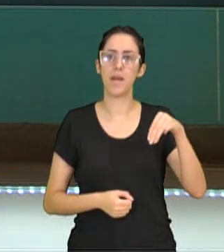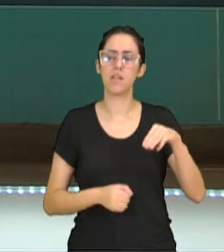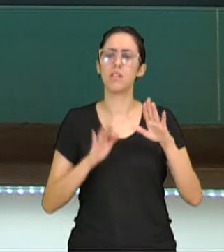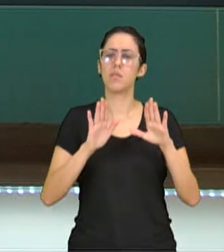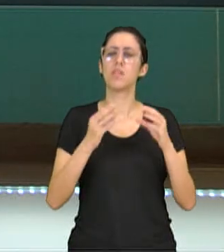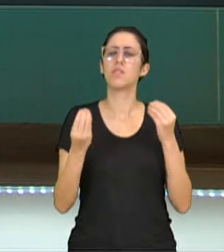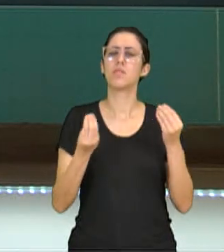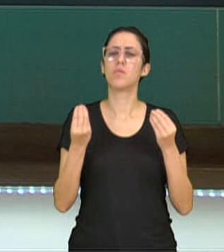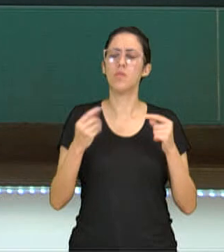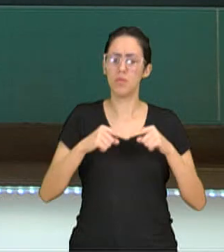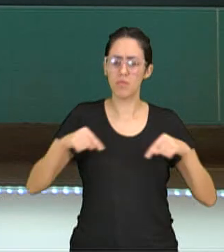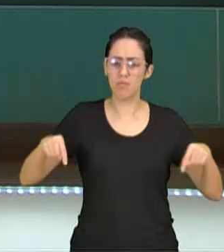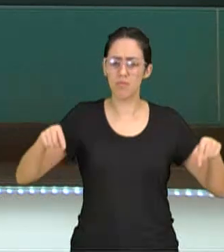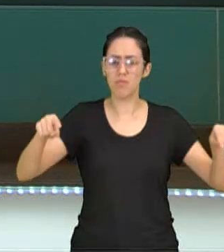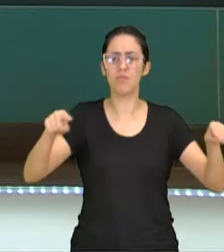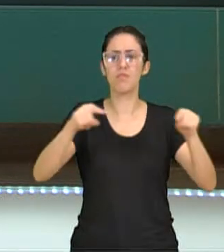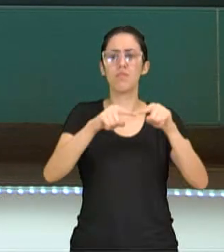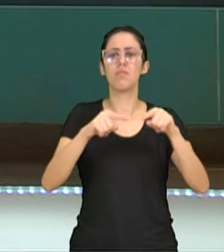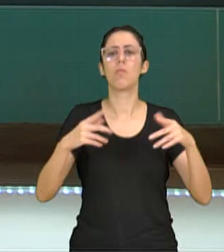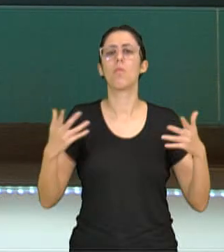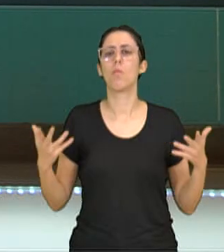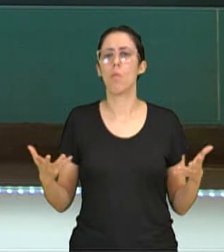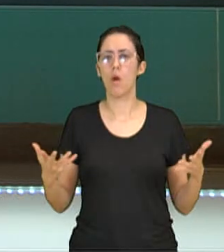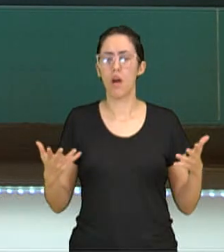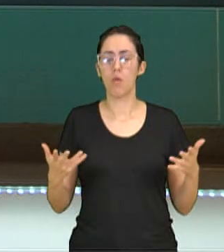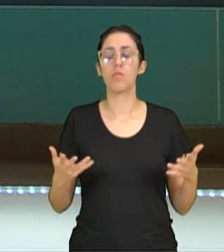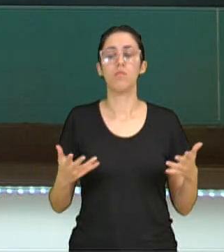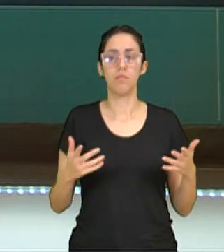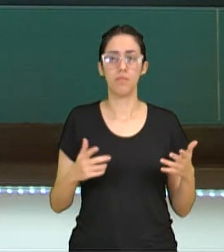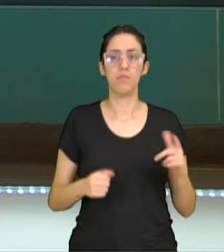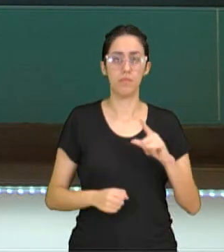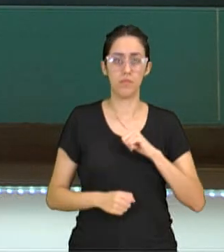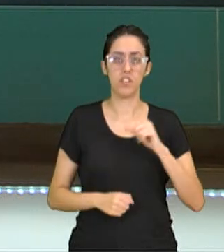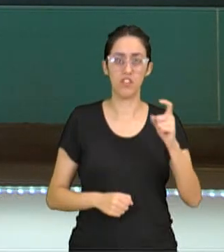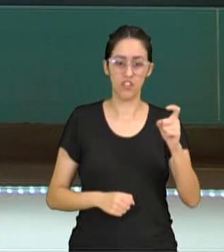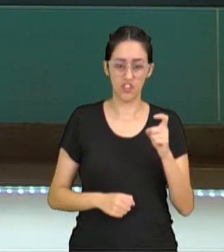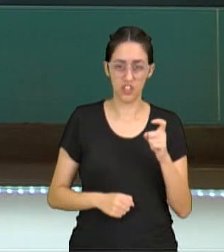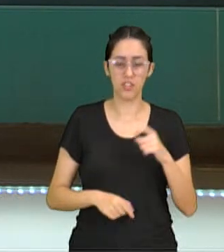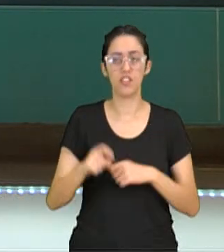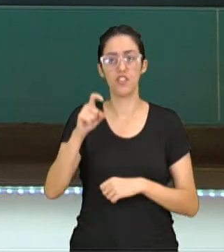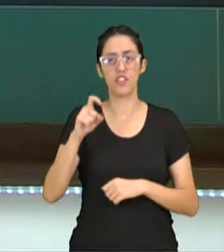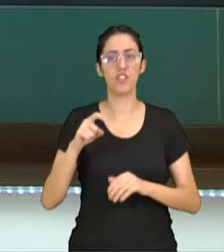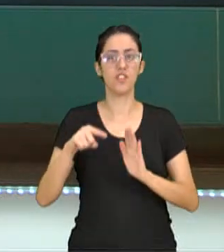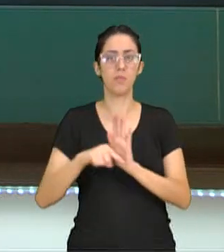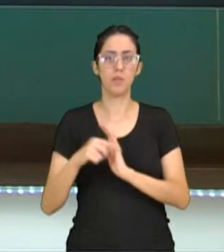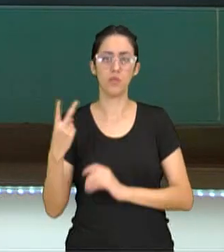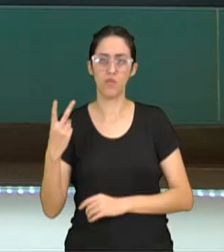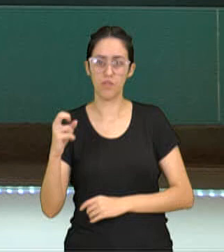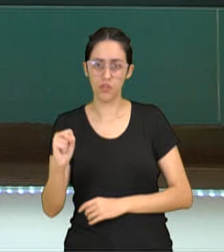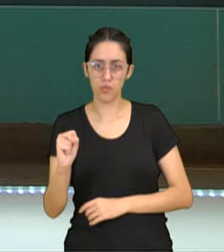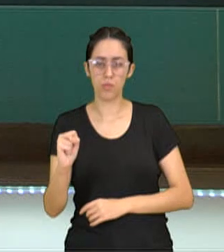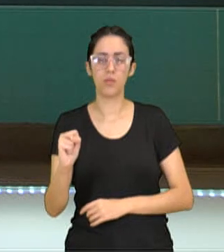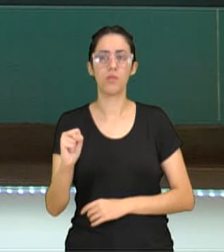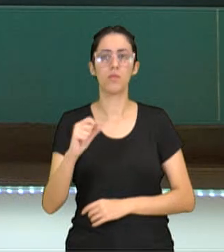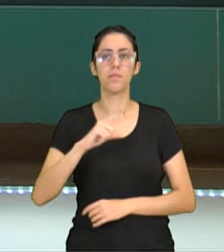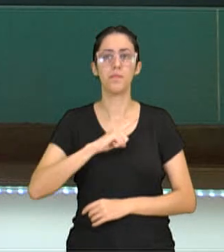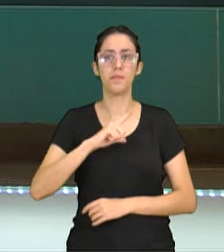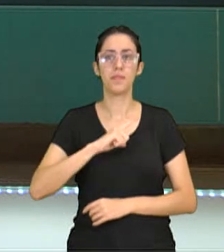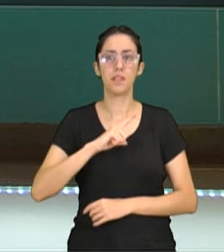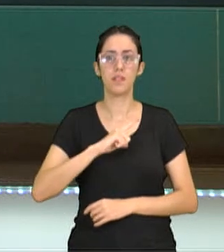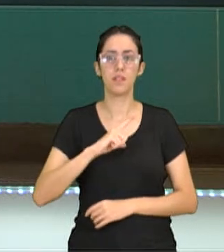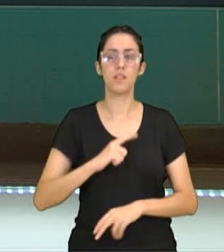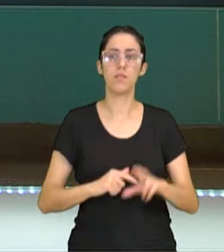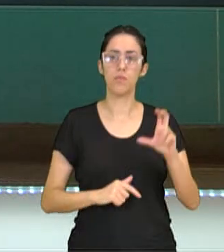dimensões desse terreno. Então, como as dimensões são x e x menos 28, as dimensões serão 50